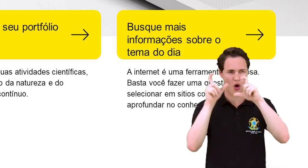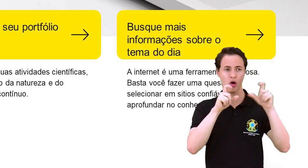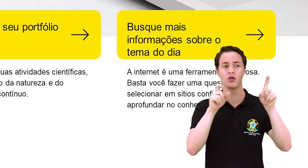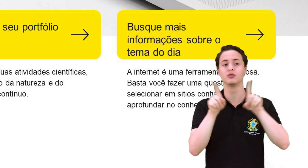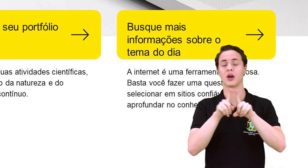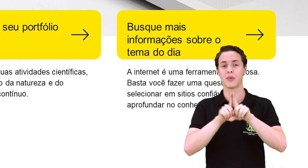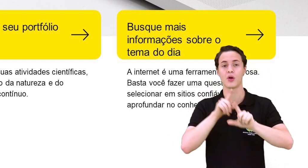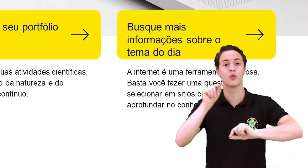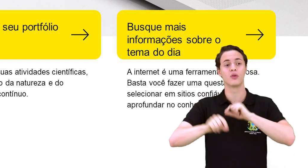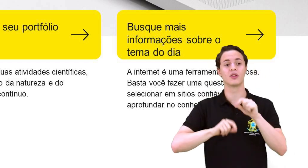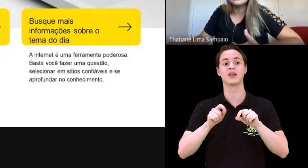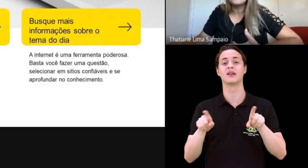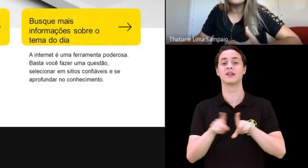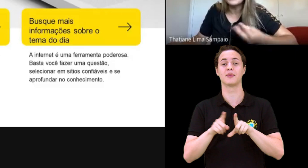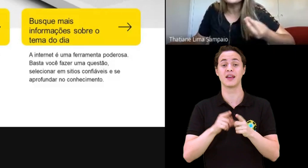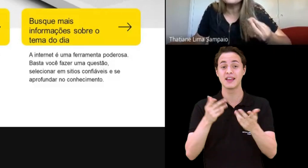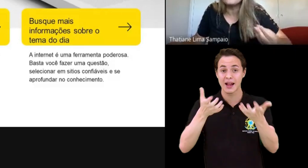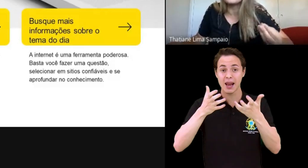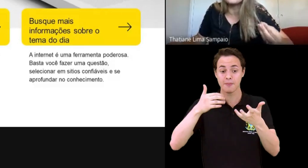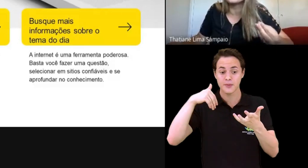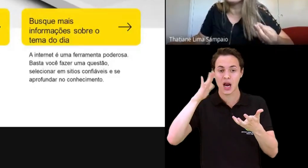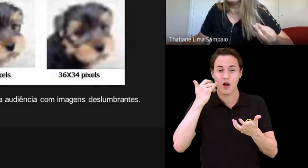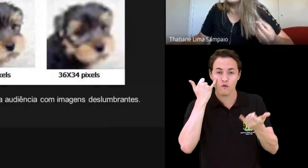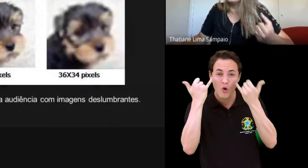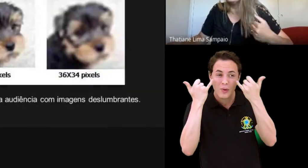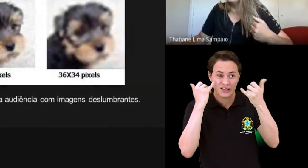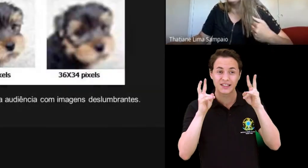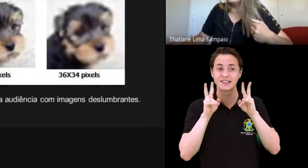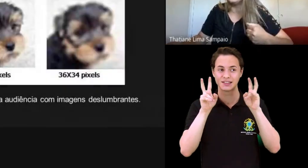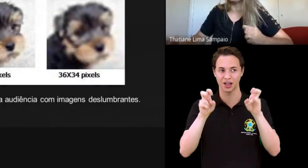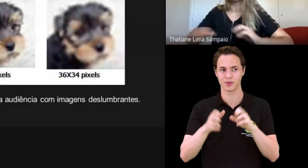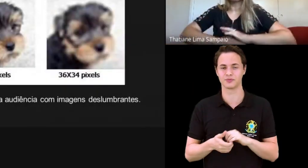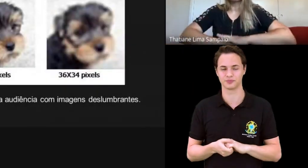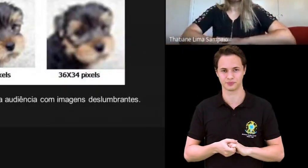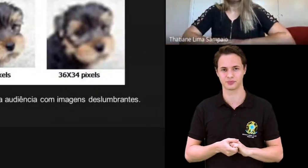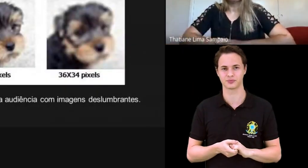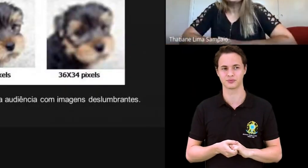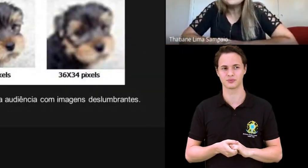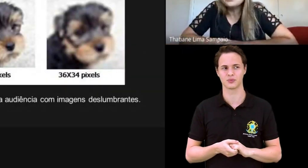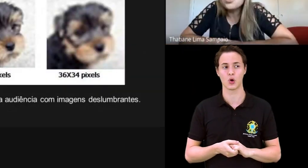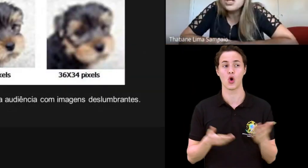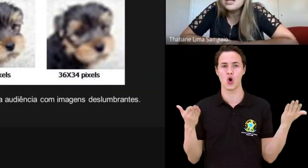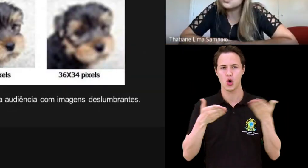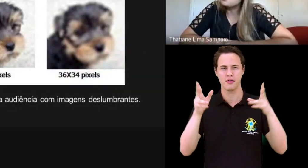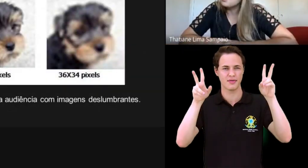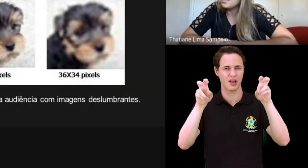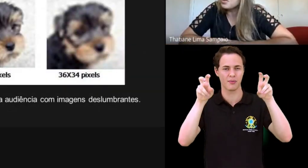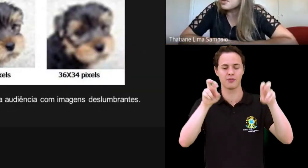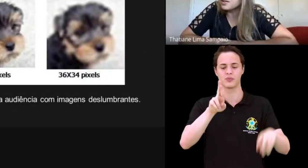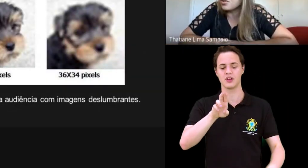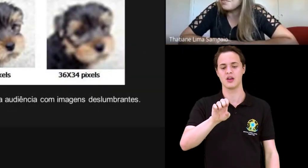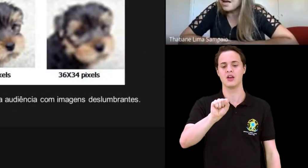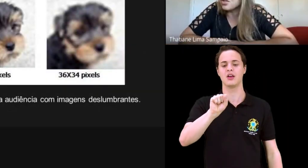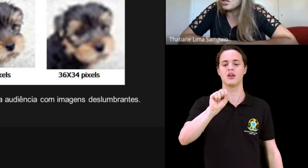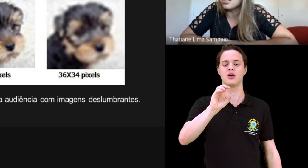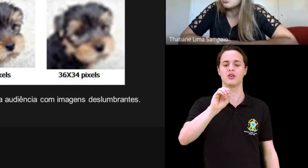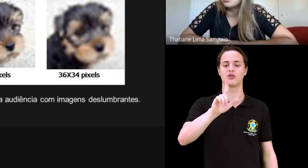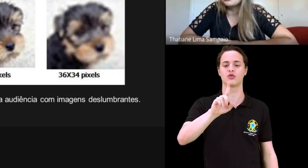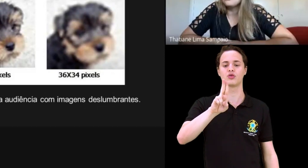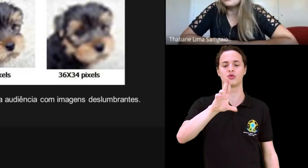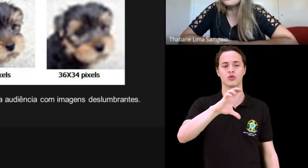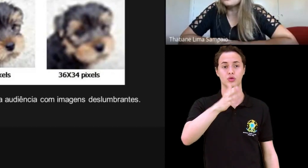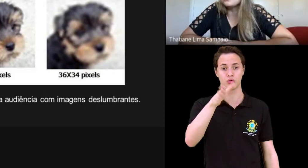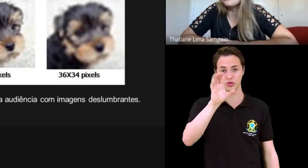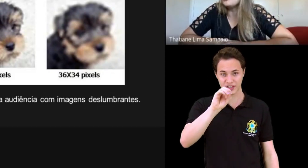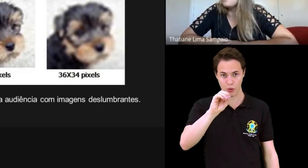usar e busque, então, mais informações sobre o tema do dia. O tema do dia é sobre resolução de imagem.